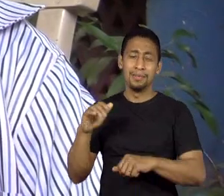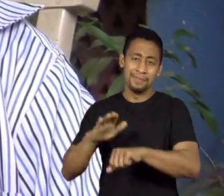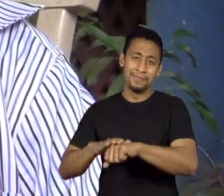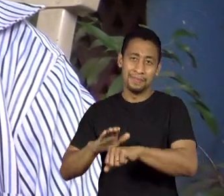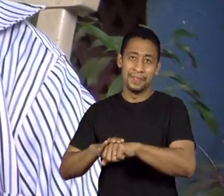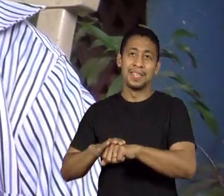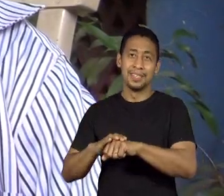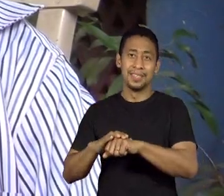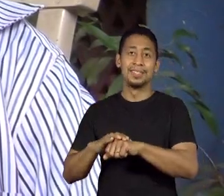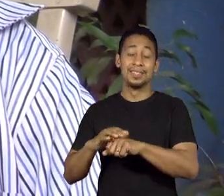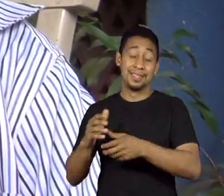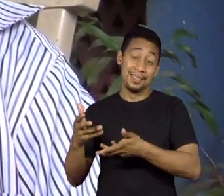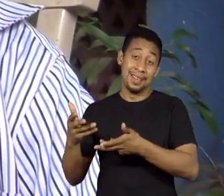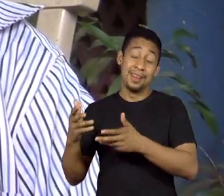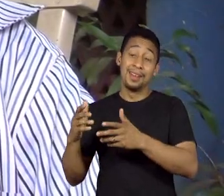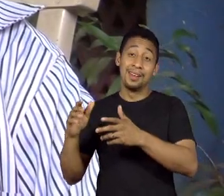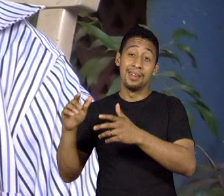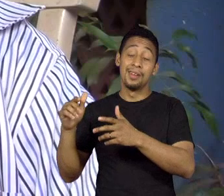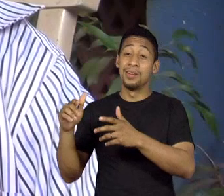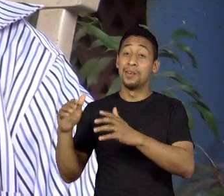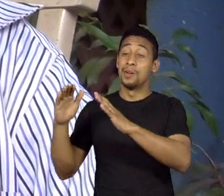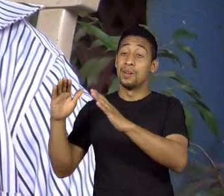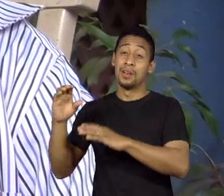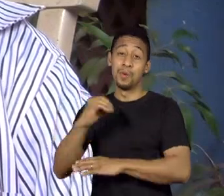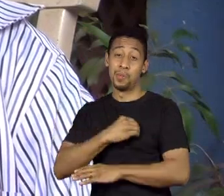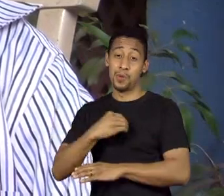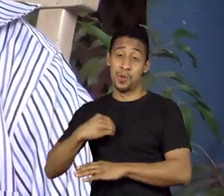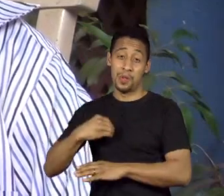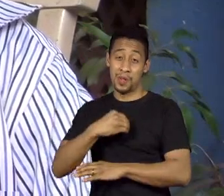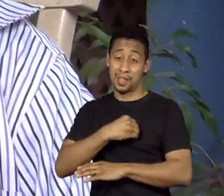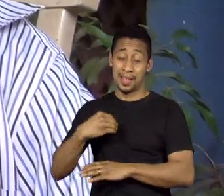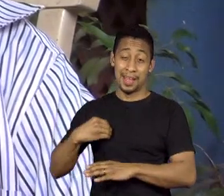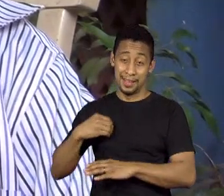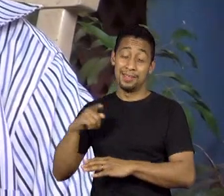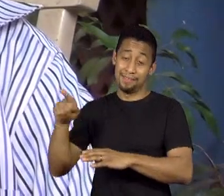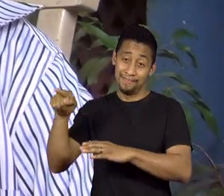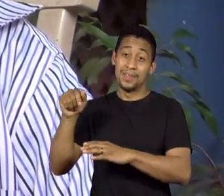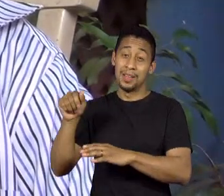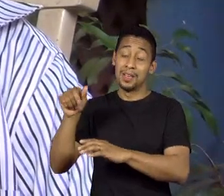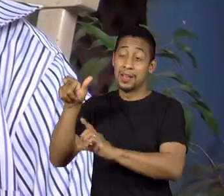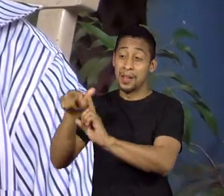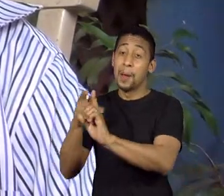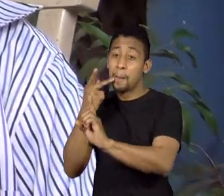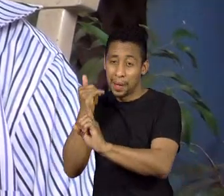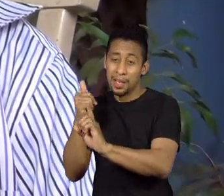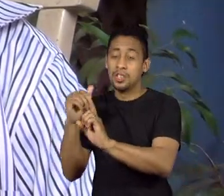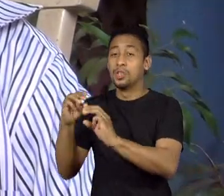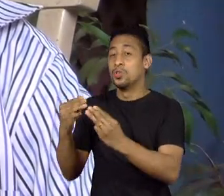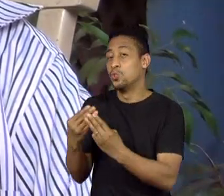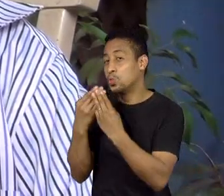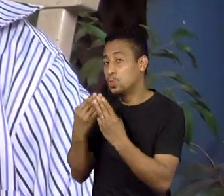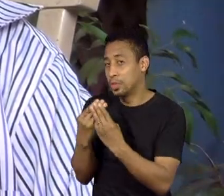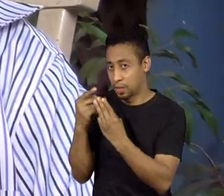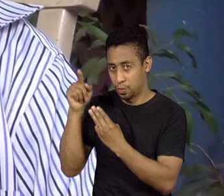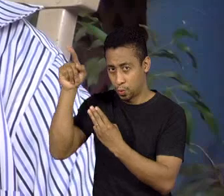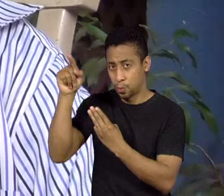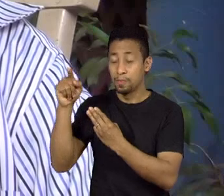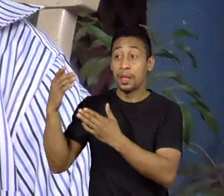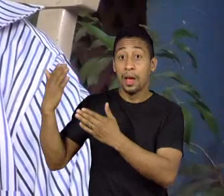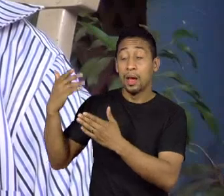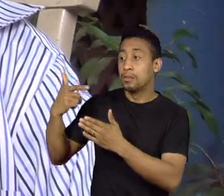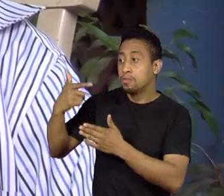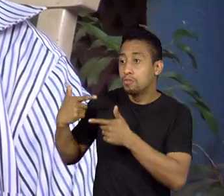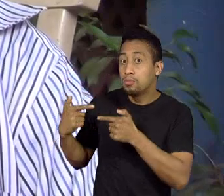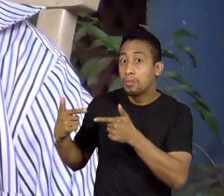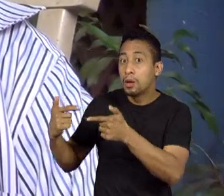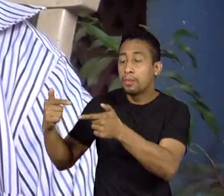como chama, migrantes poloneses, judeus poloneses, que se salvaram do final que tiveram.